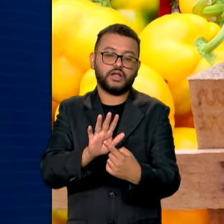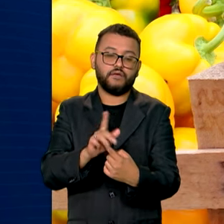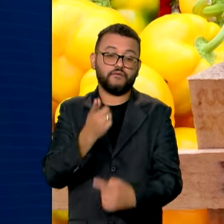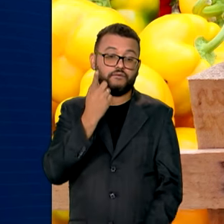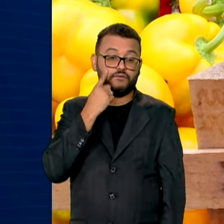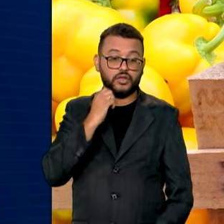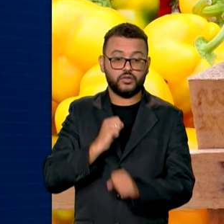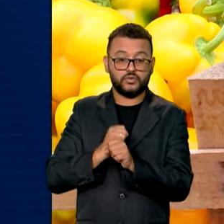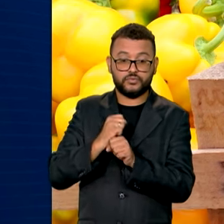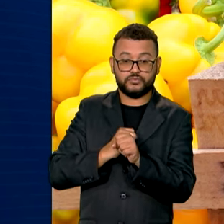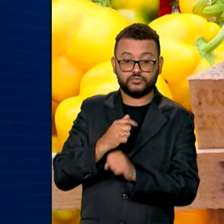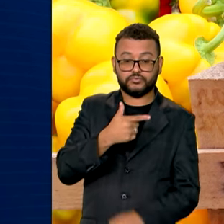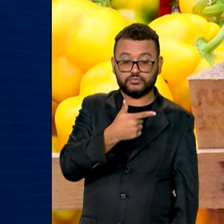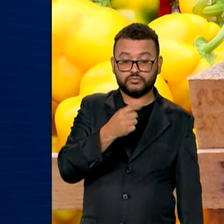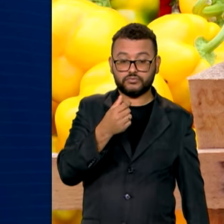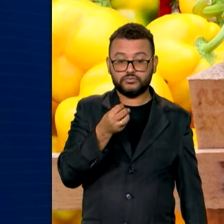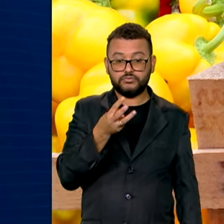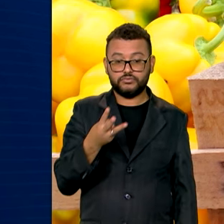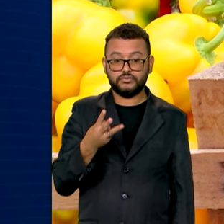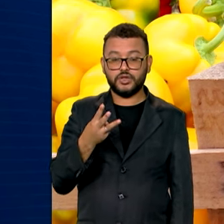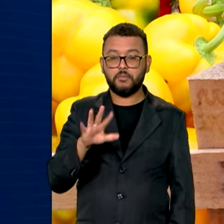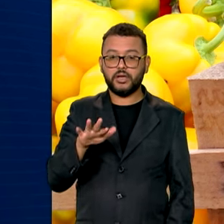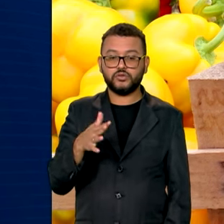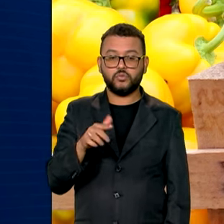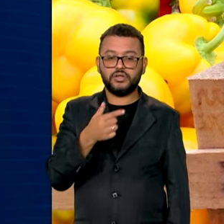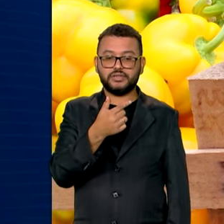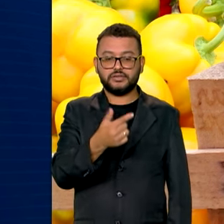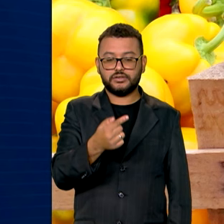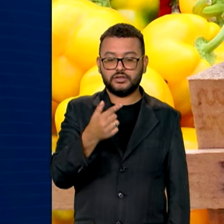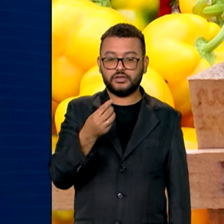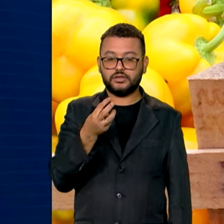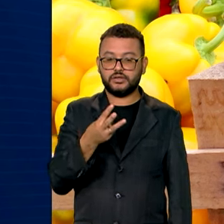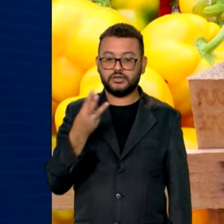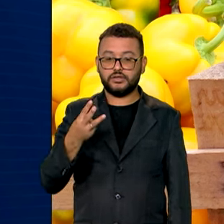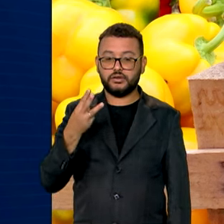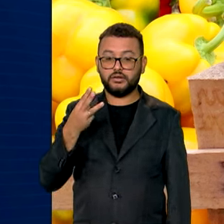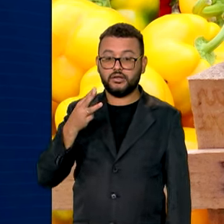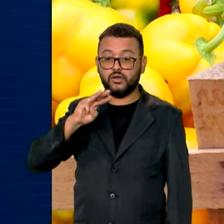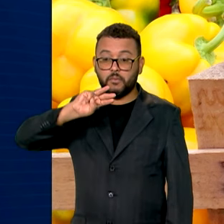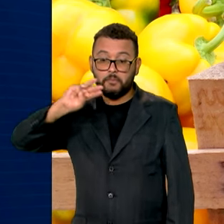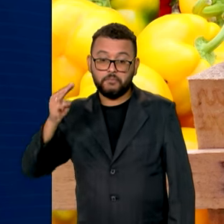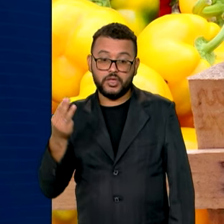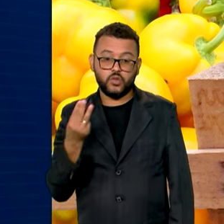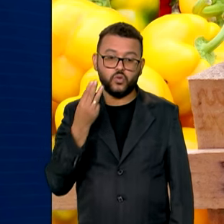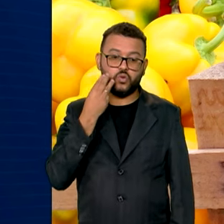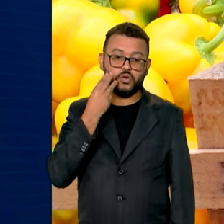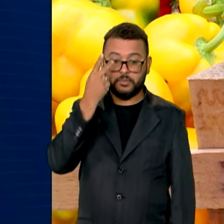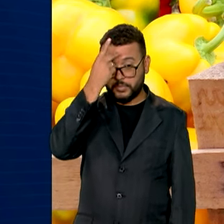em 2023, cerca de 733